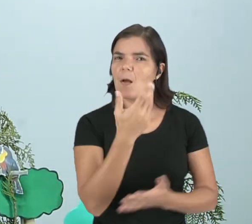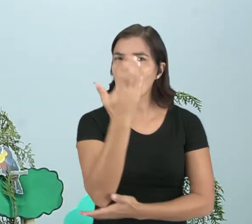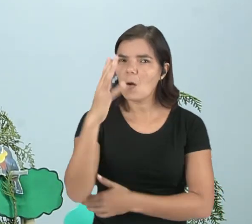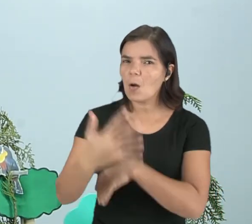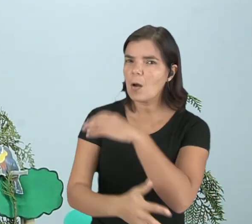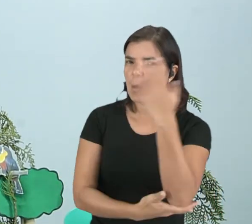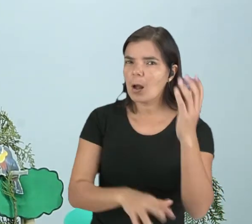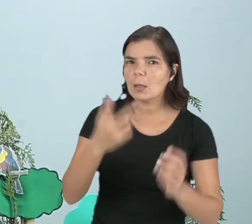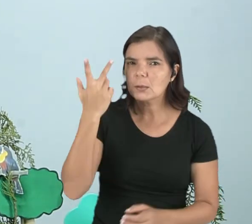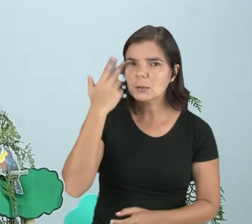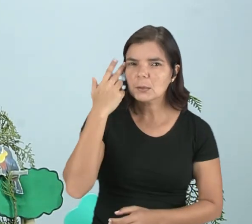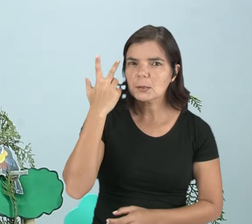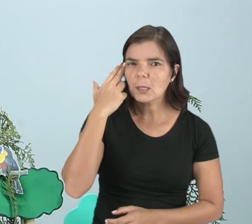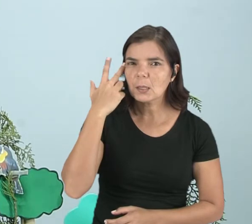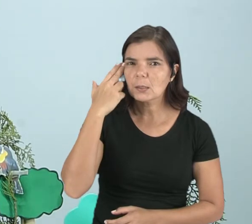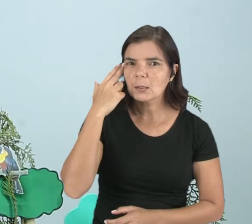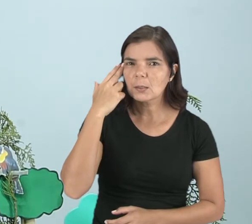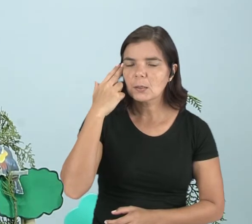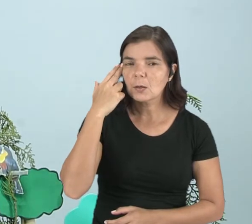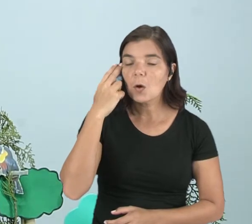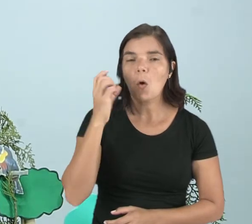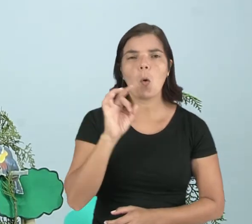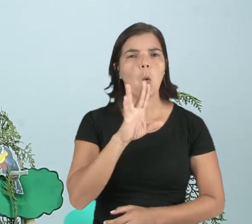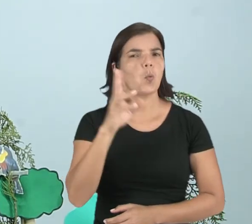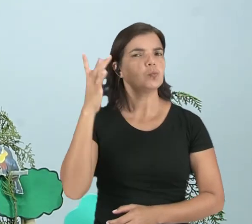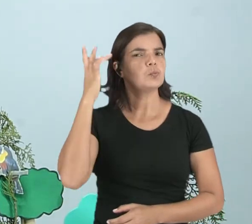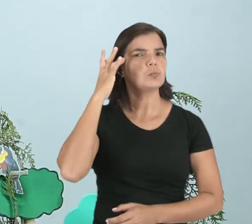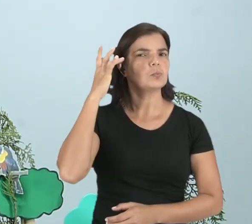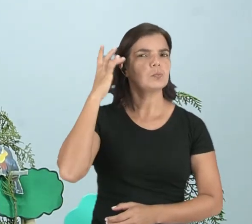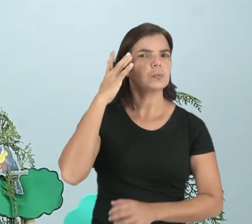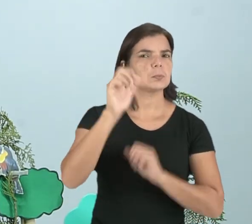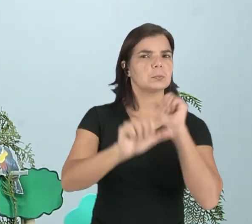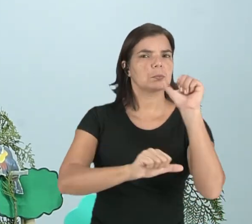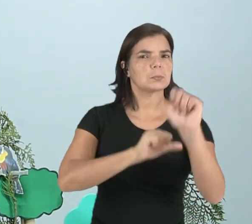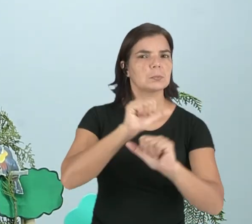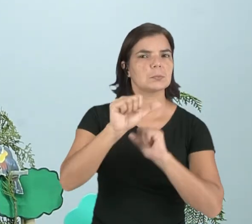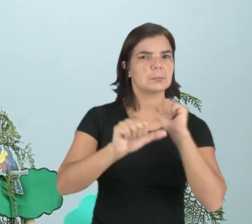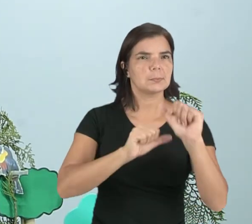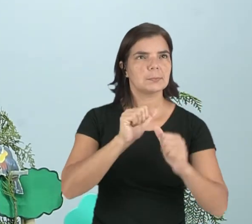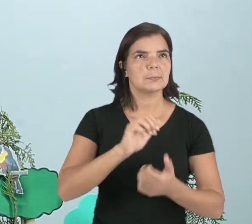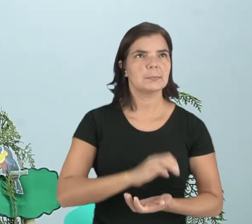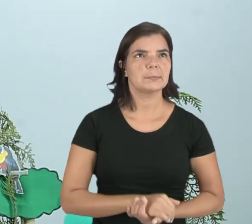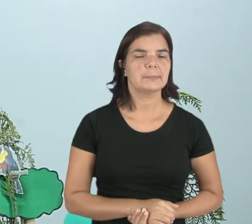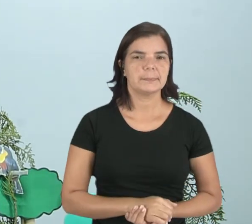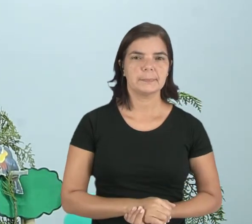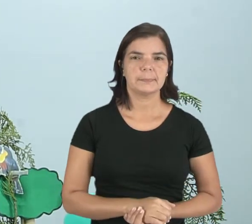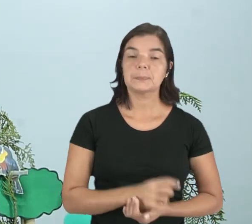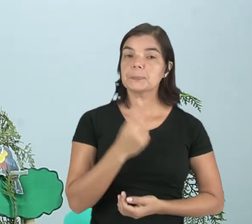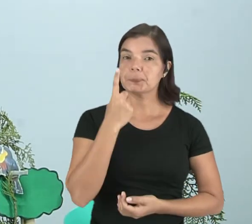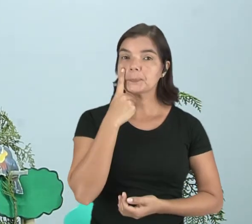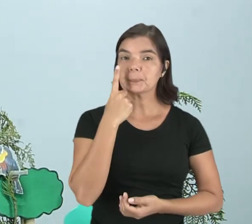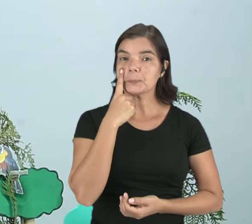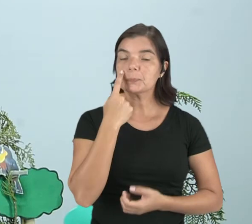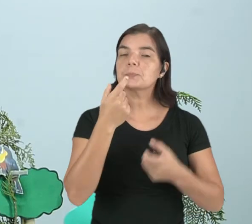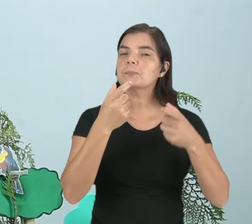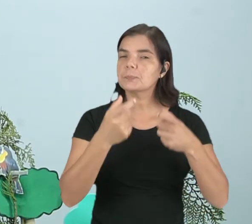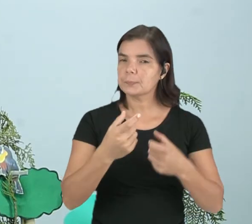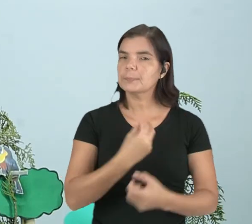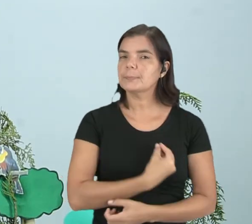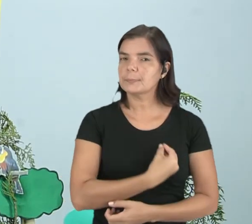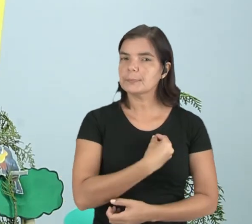paisagem natural? Ou será que é uma paisagem modificada? Vamos observar os